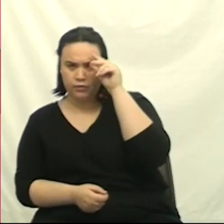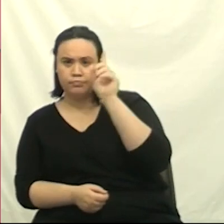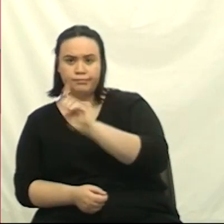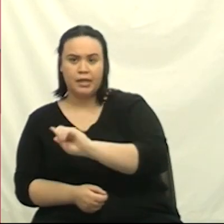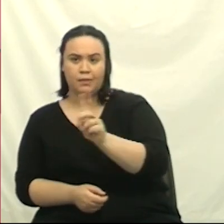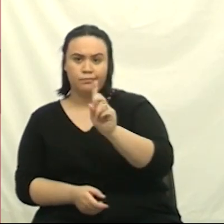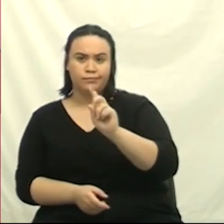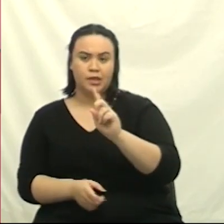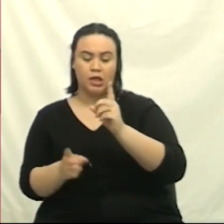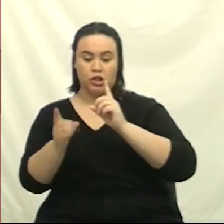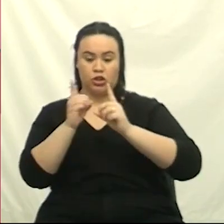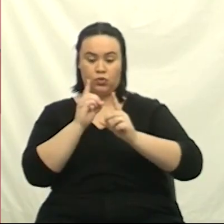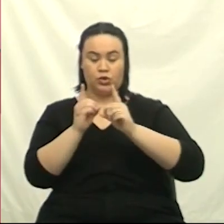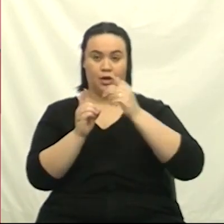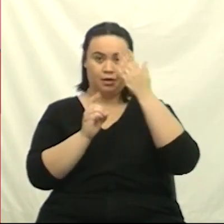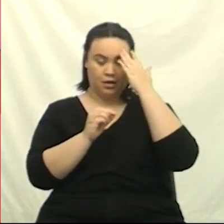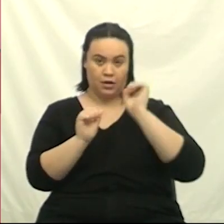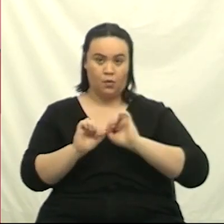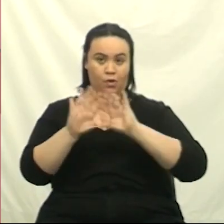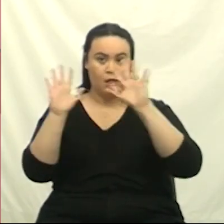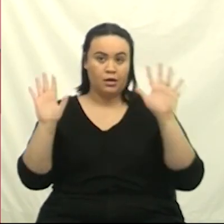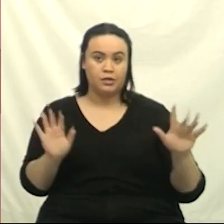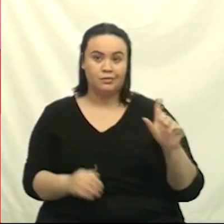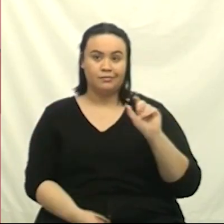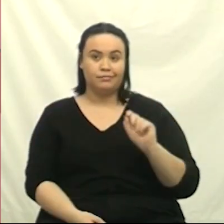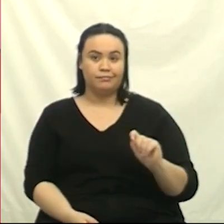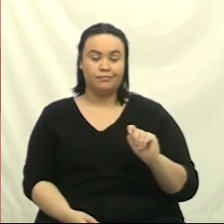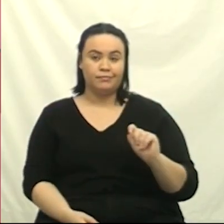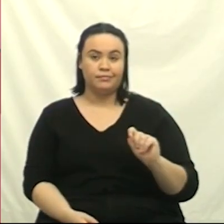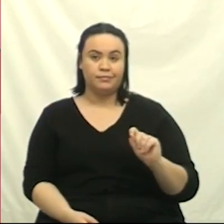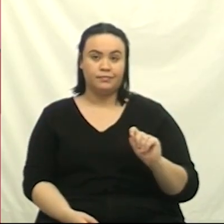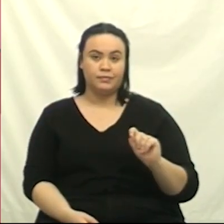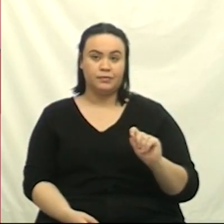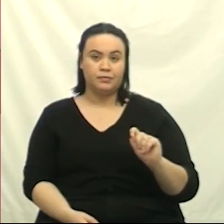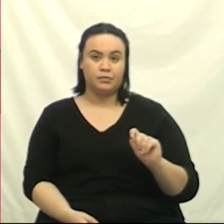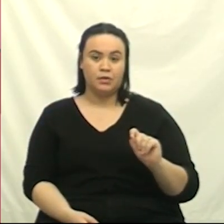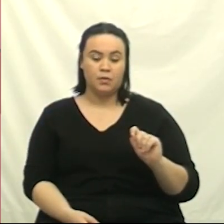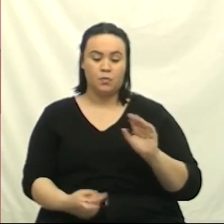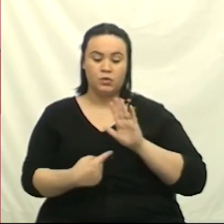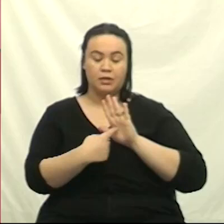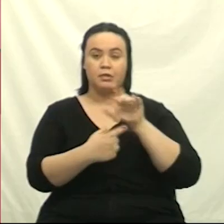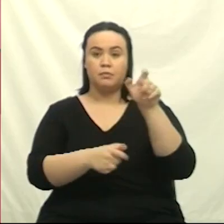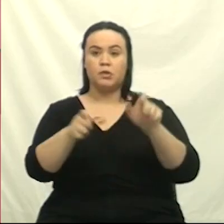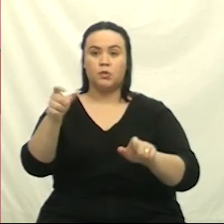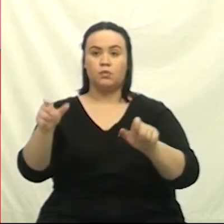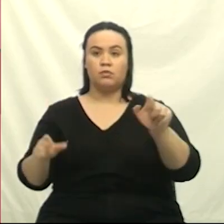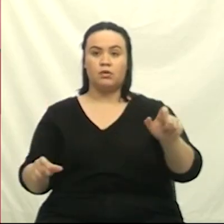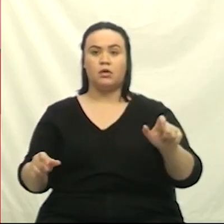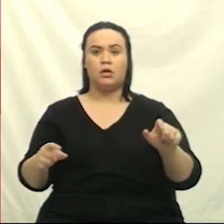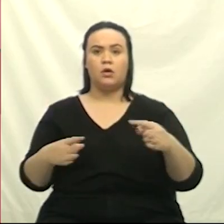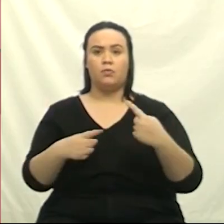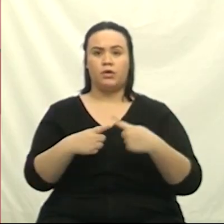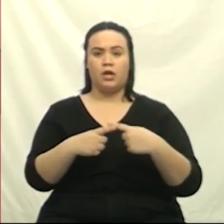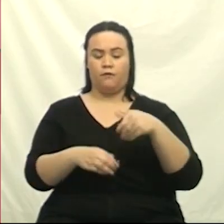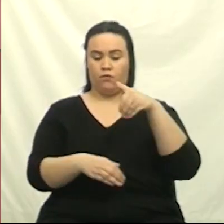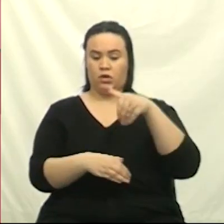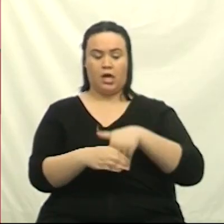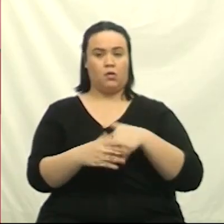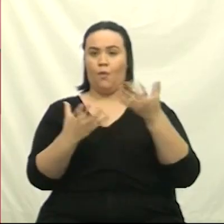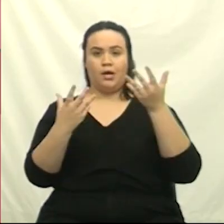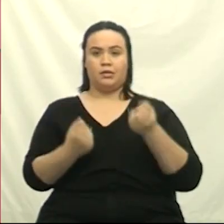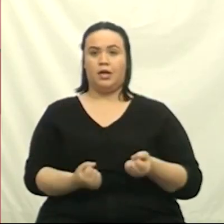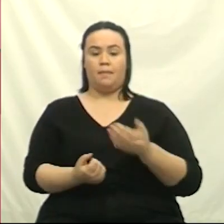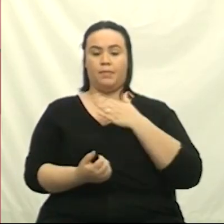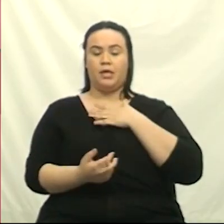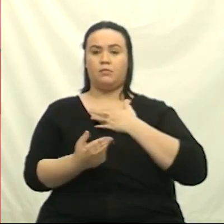dinâmica do dia a dia compreender e passar para a população que está nos assistindo porque que eu votarei contra esse projeto e a minha